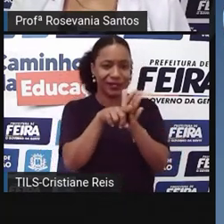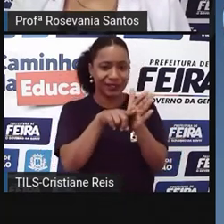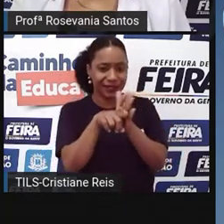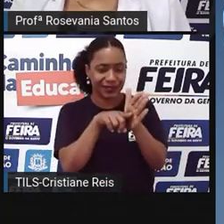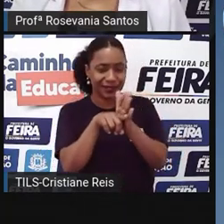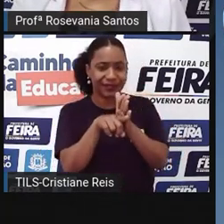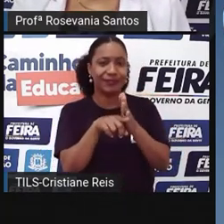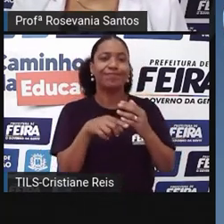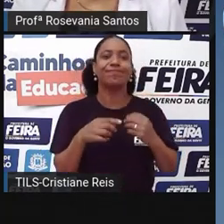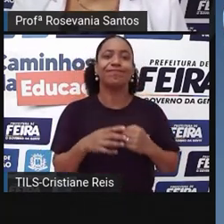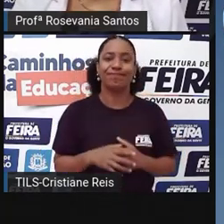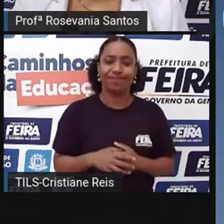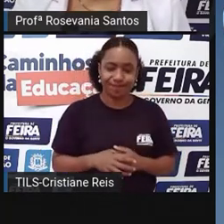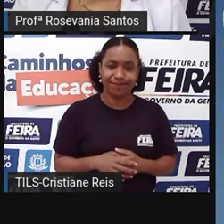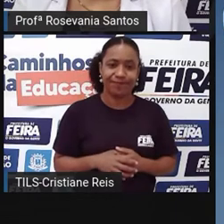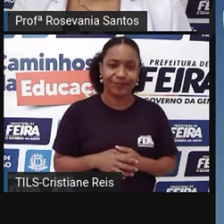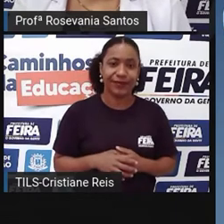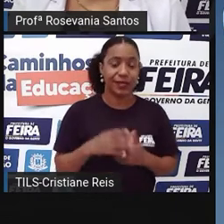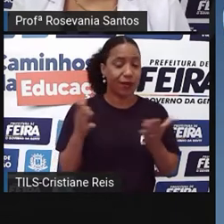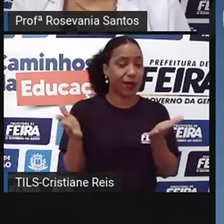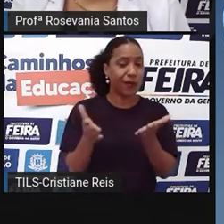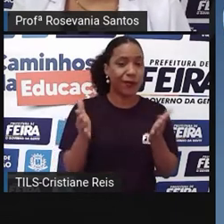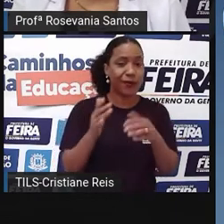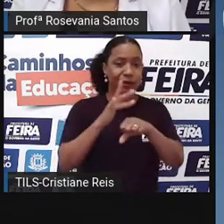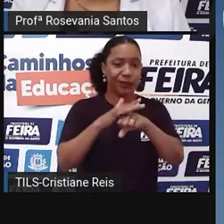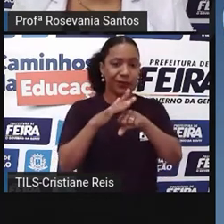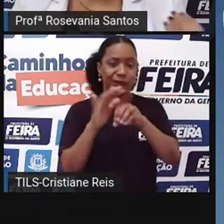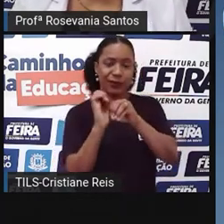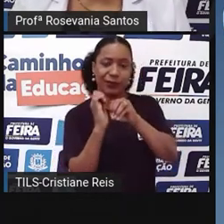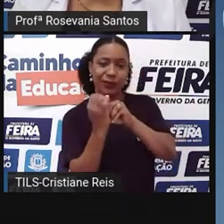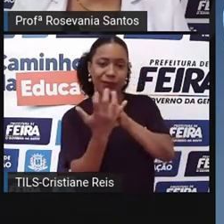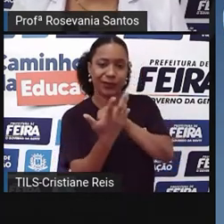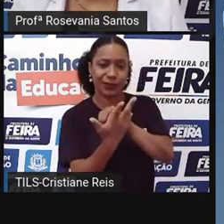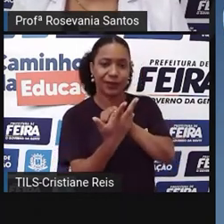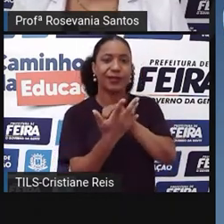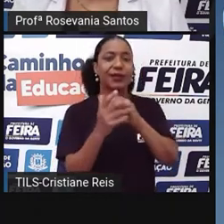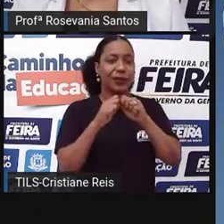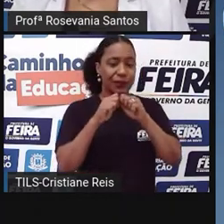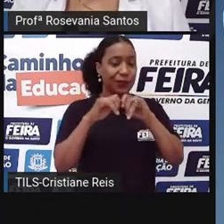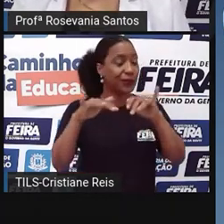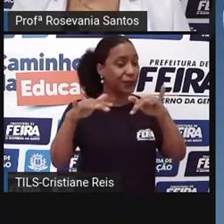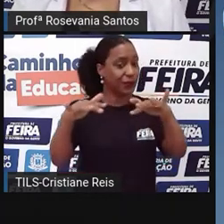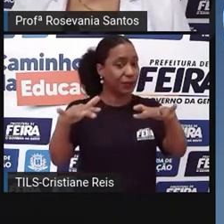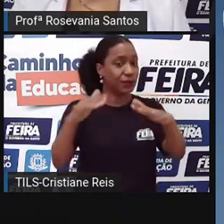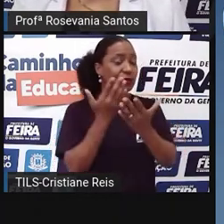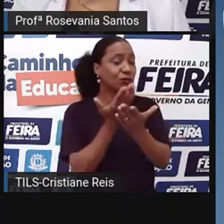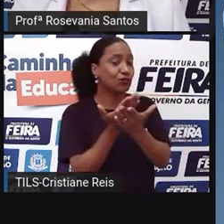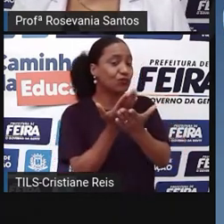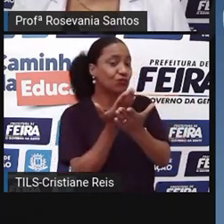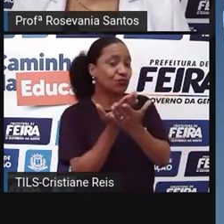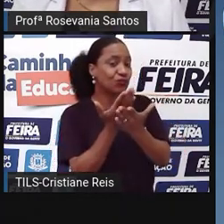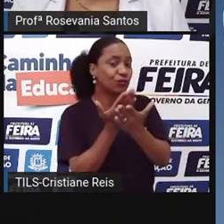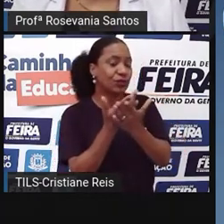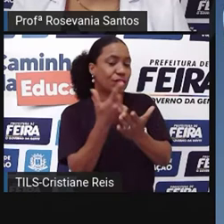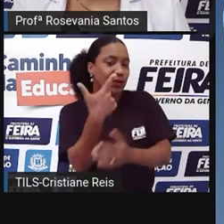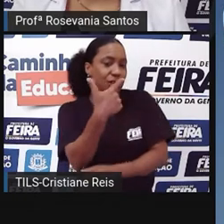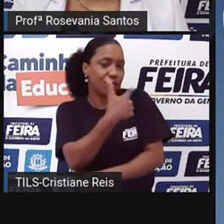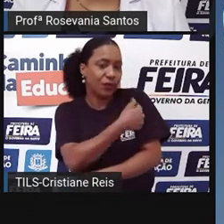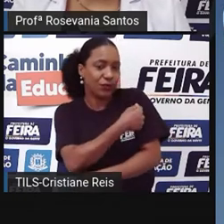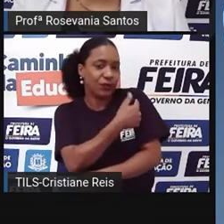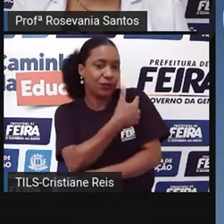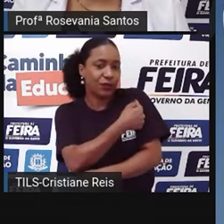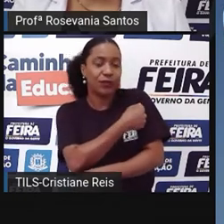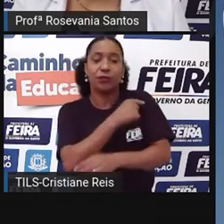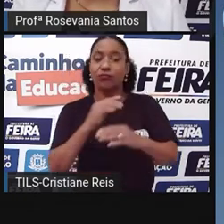Covid, a gente tem um estudo com três vacinas, pelo menos o que tem sido divulgado, né? A gente está trabalhando com três vacinas,